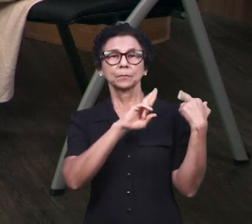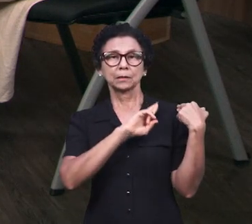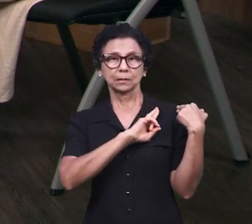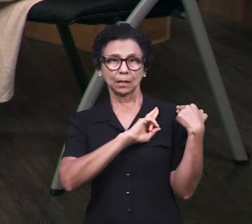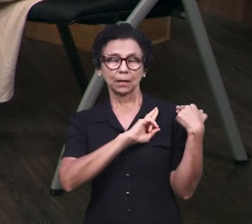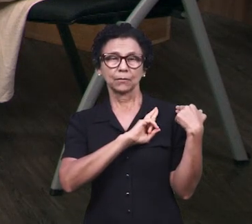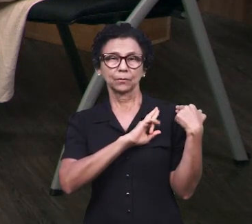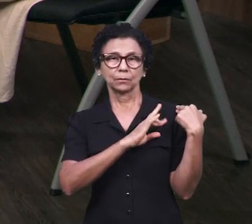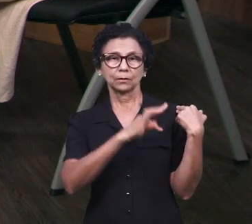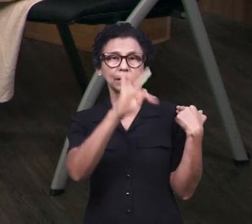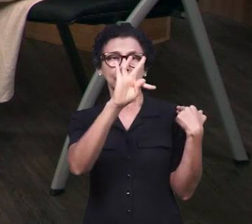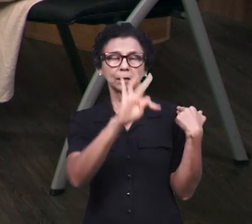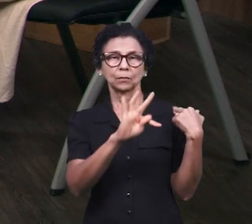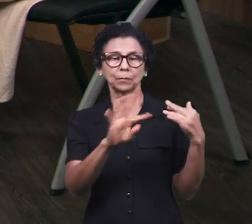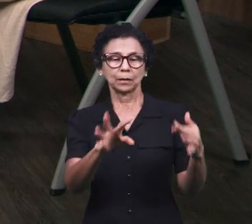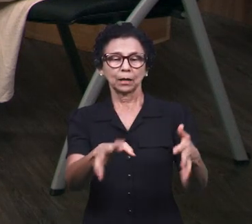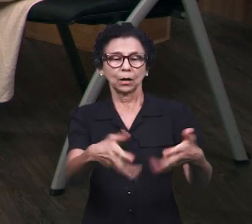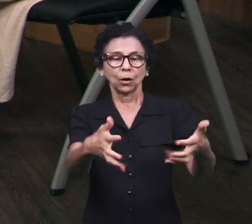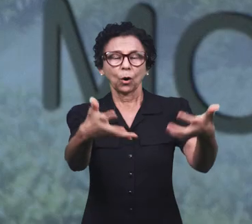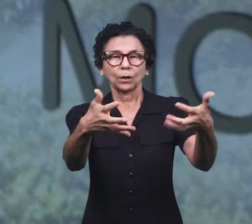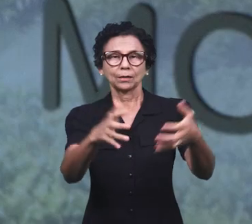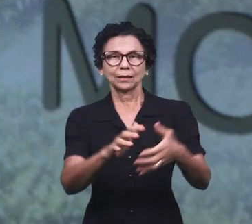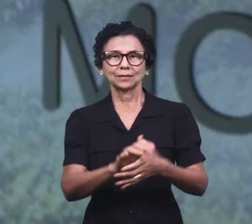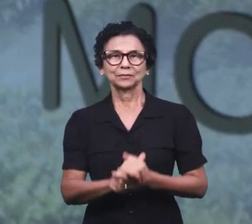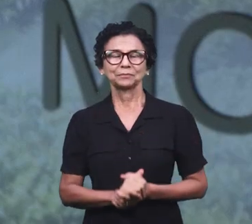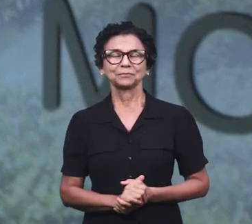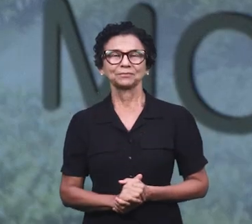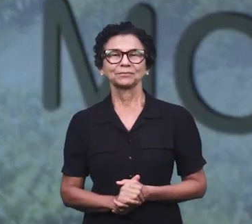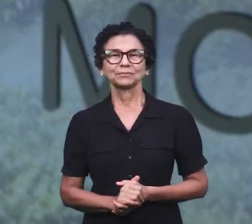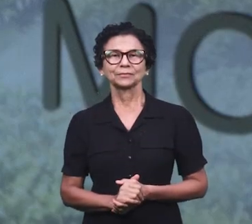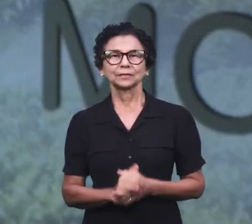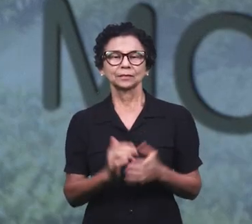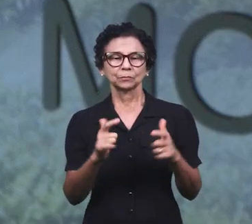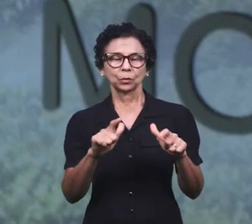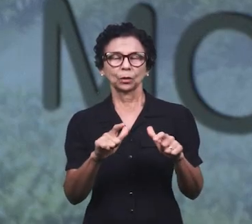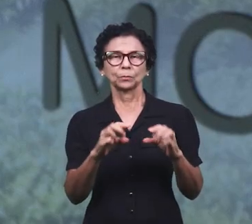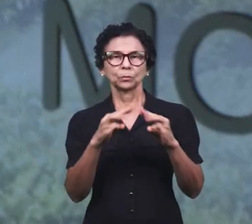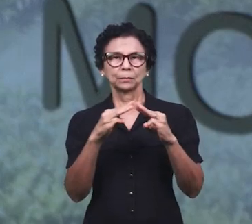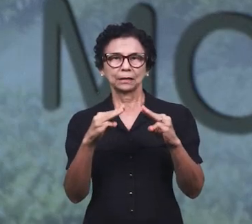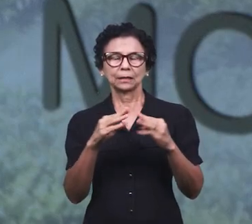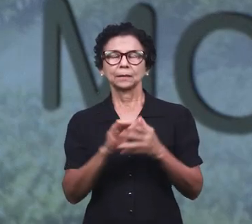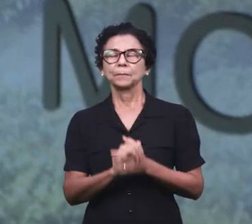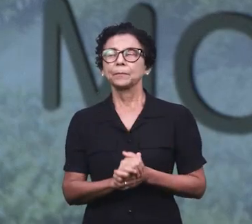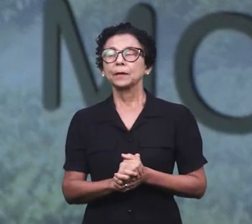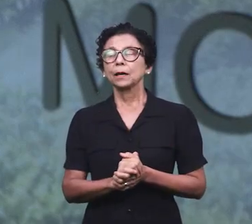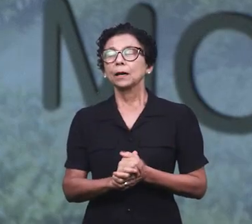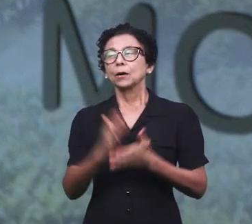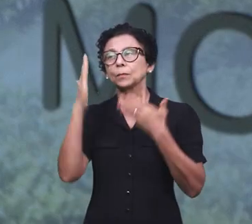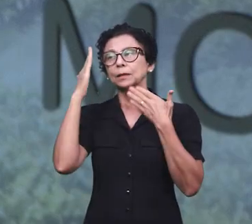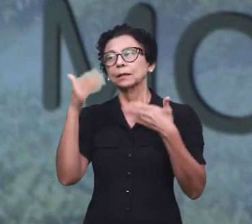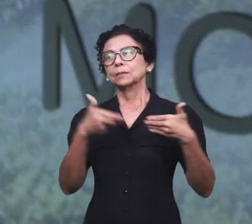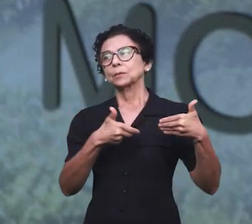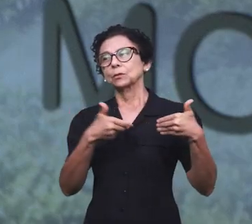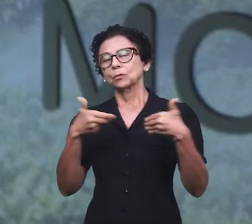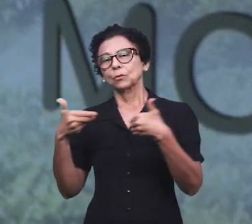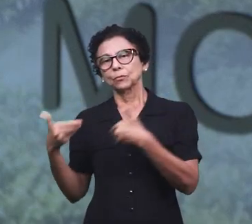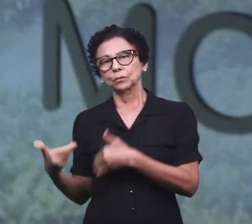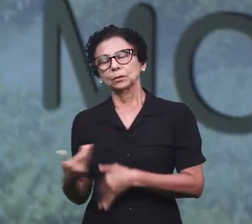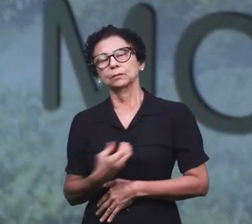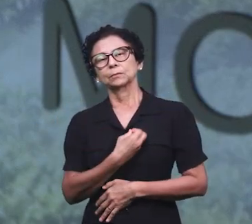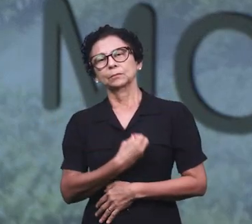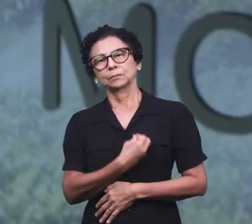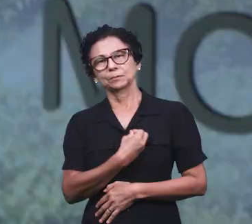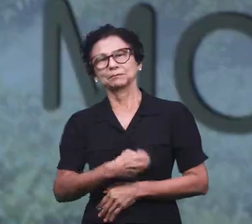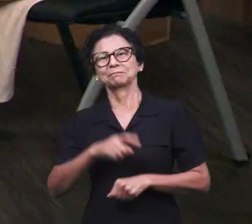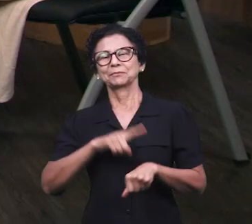local. Seja bem-vindo, Evandro. Obrigado, é um prazer estar aqui no estúdio com vocês, poder participar desse